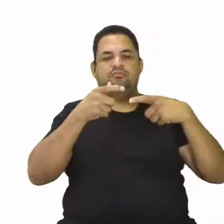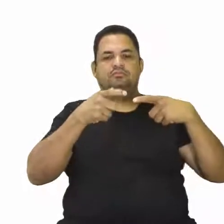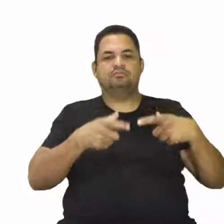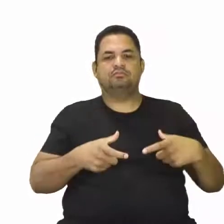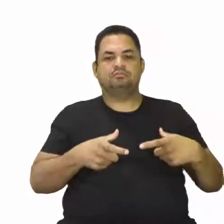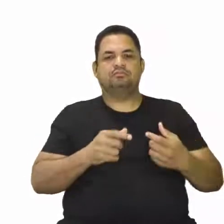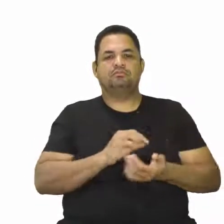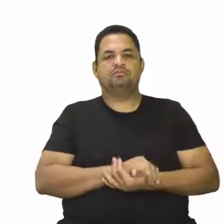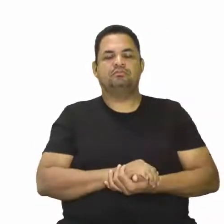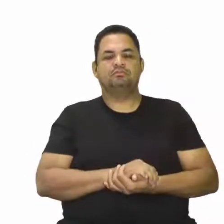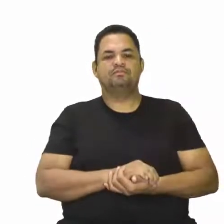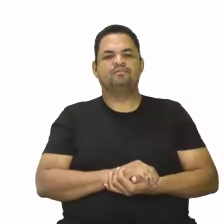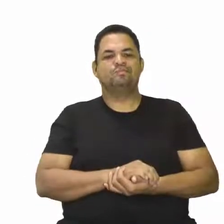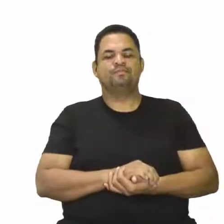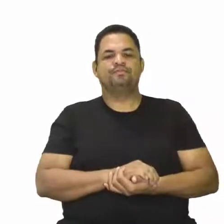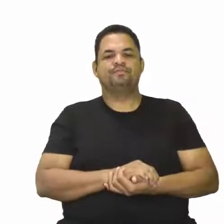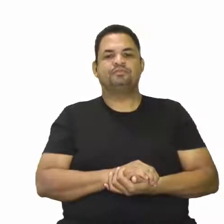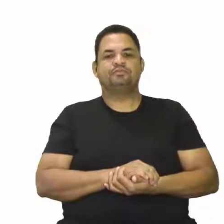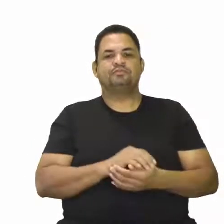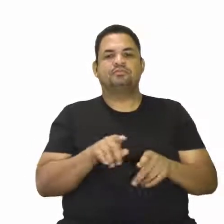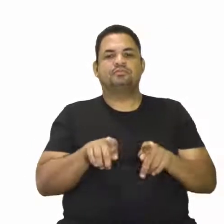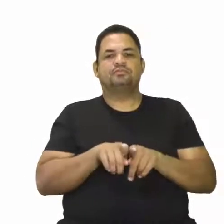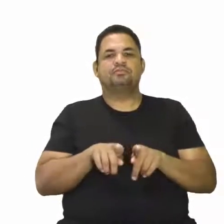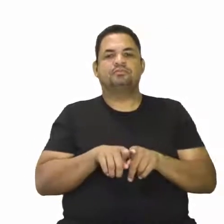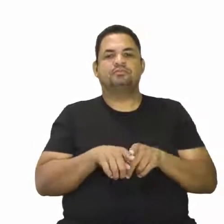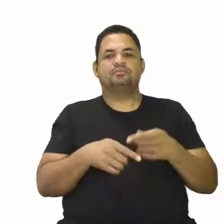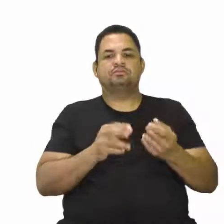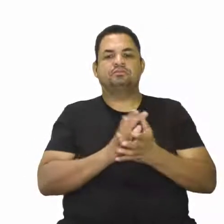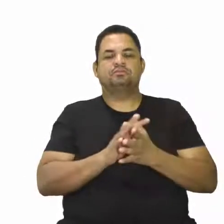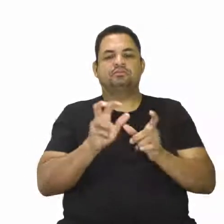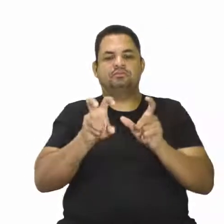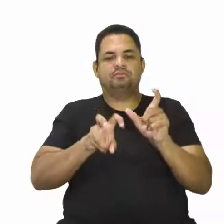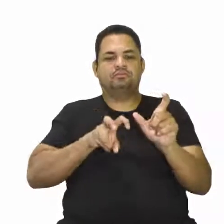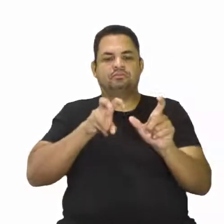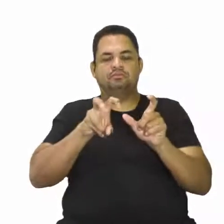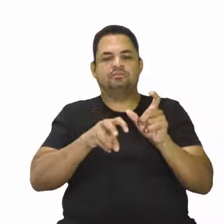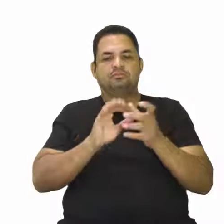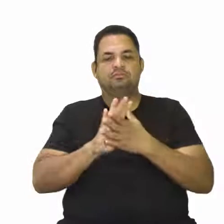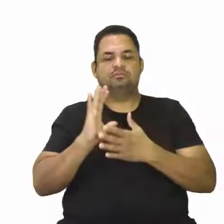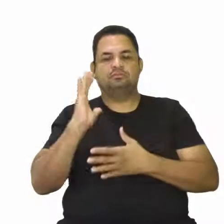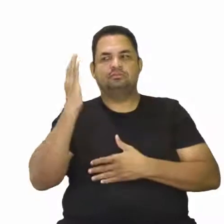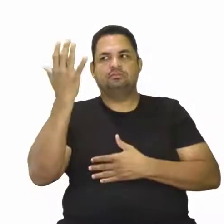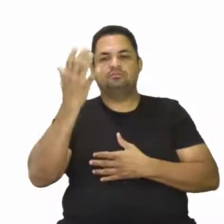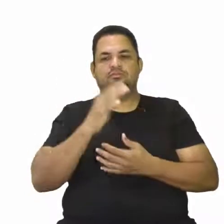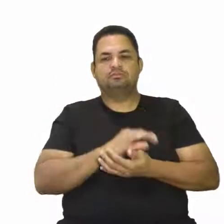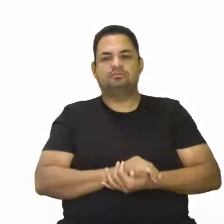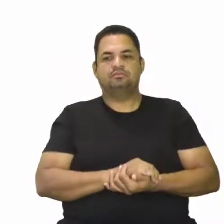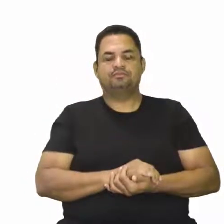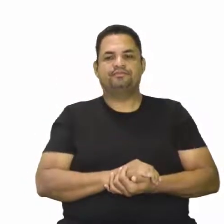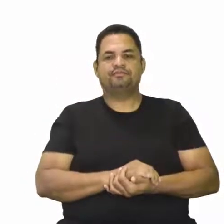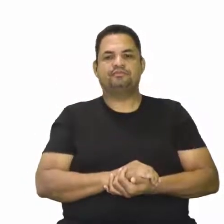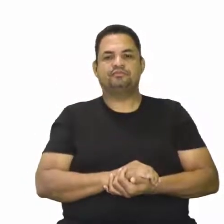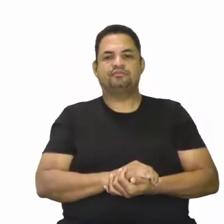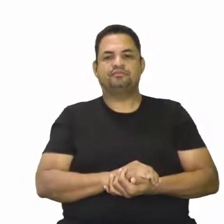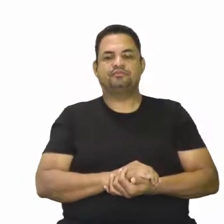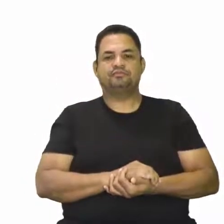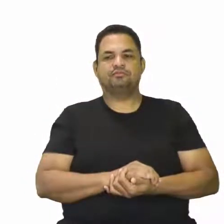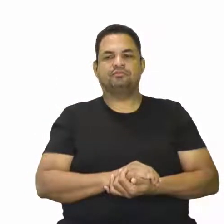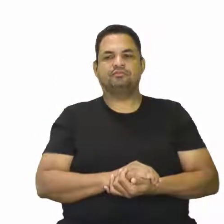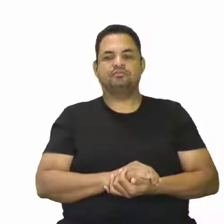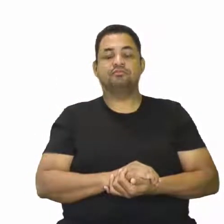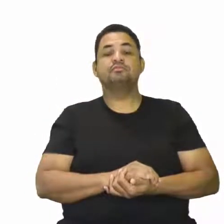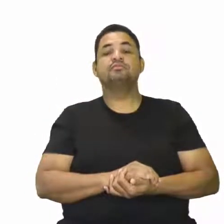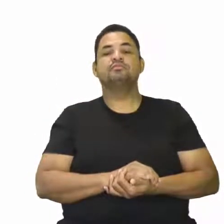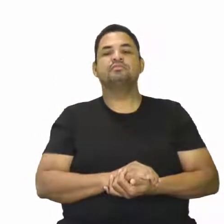lugar. Nós temos também aqui os advérbios que são de tempo, meu povo. E olha lá quem